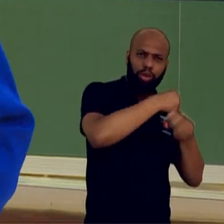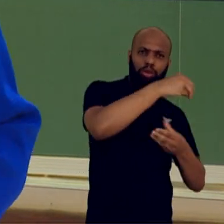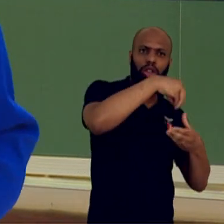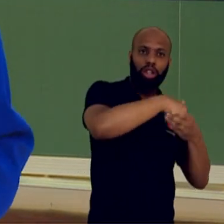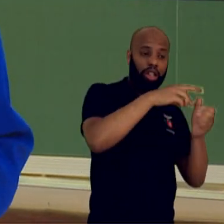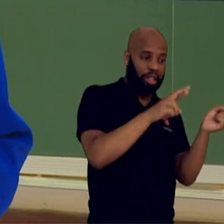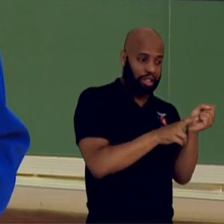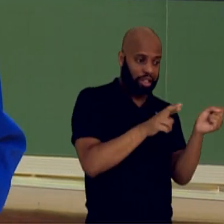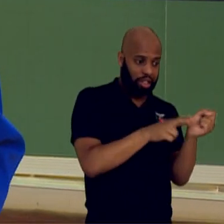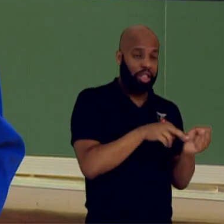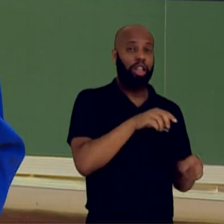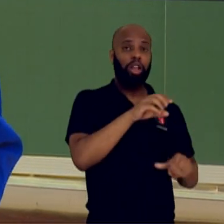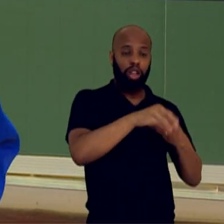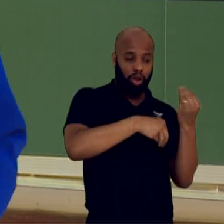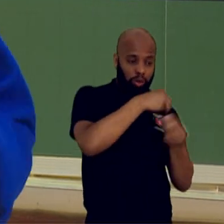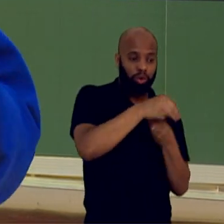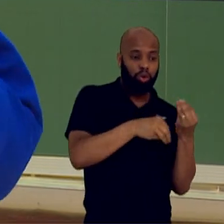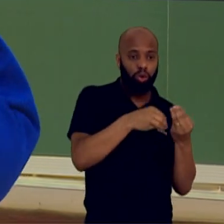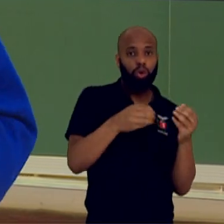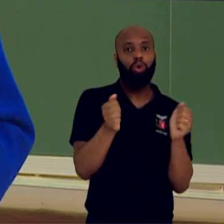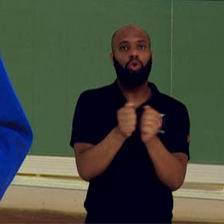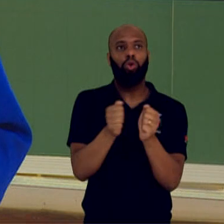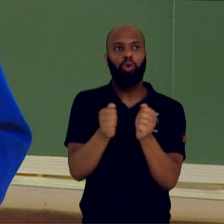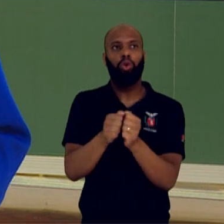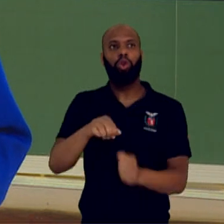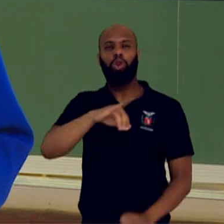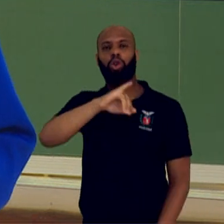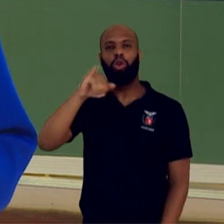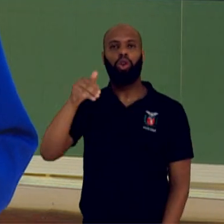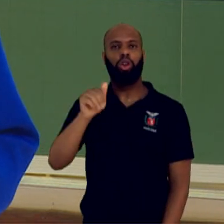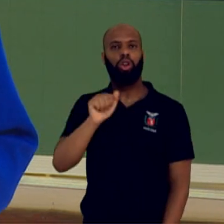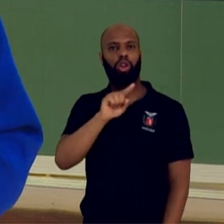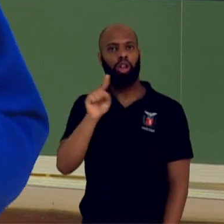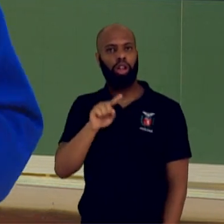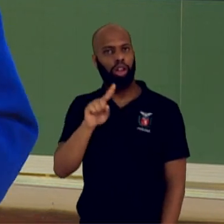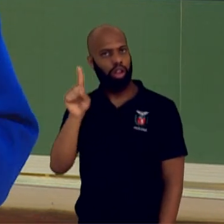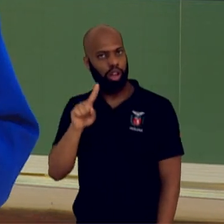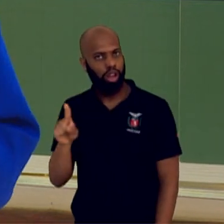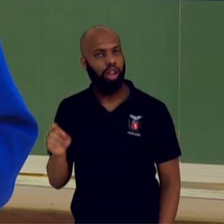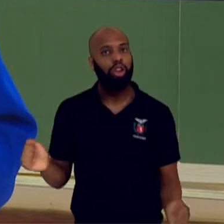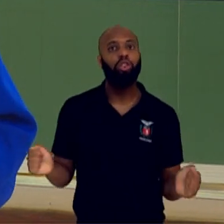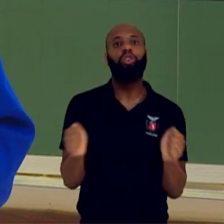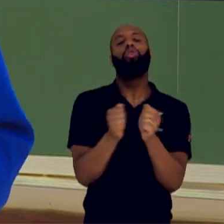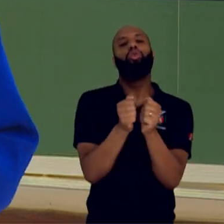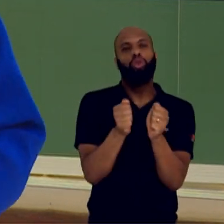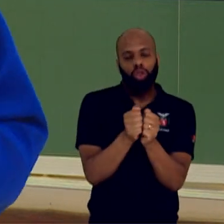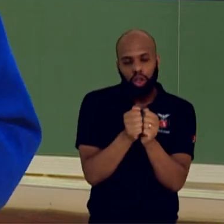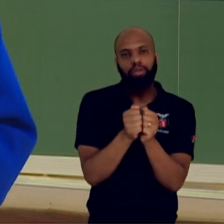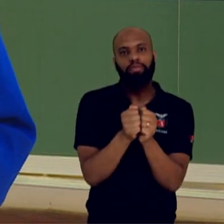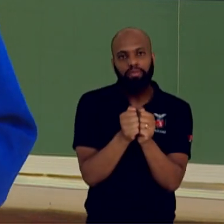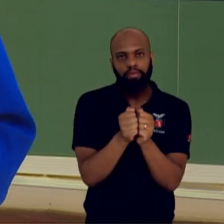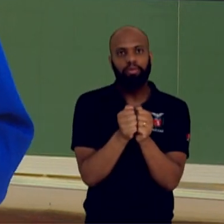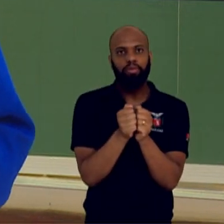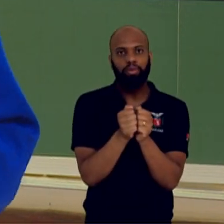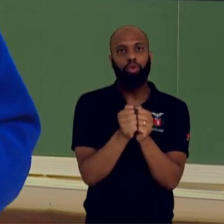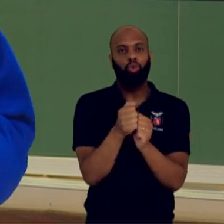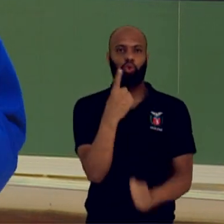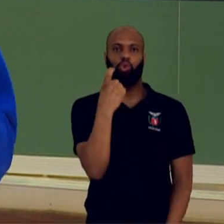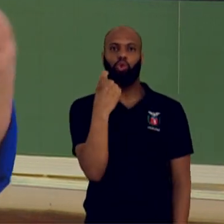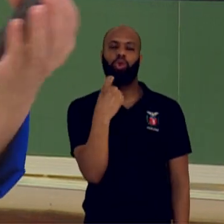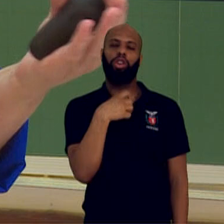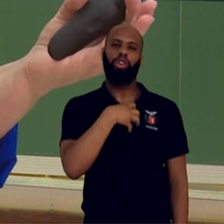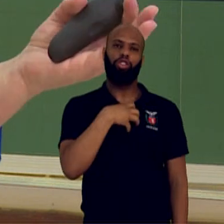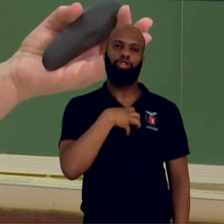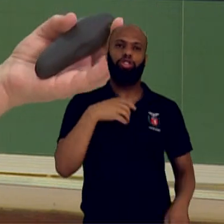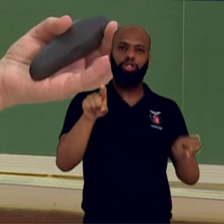ritmo, e trouxe o jazz, agregou o jazz, juntou esses estilos numa única música